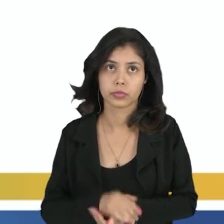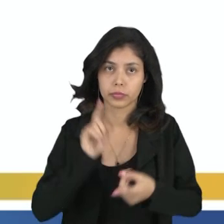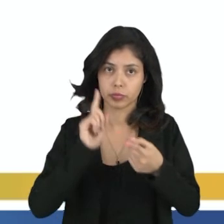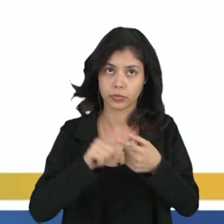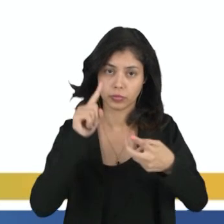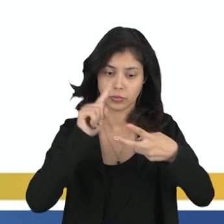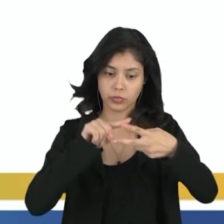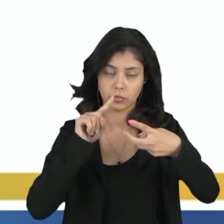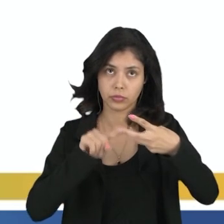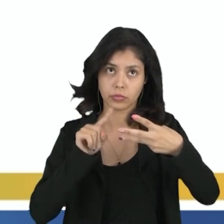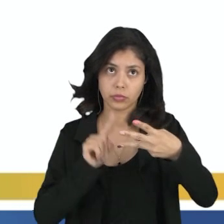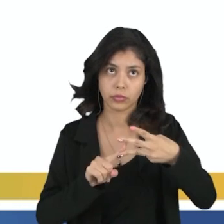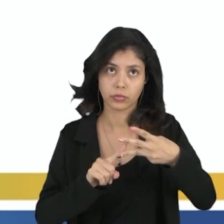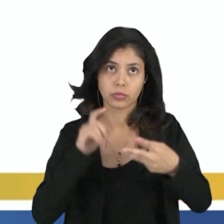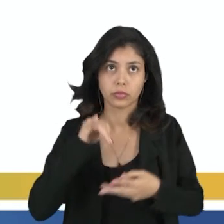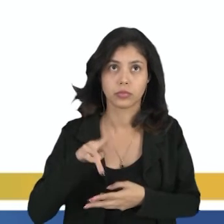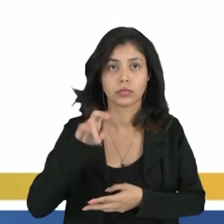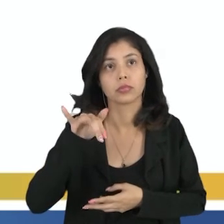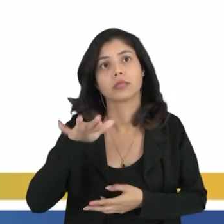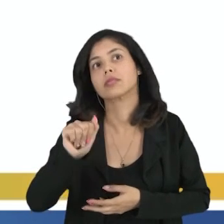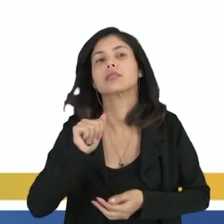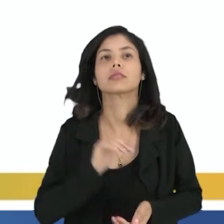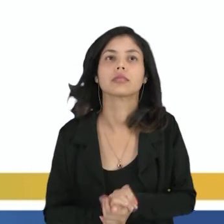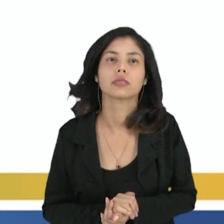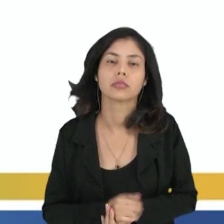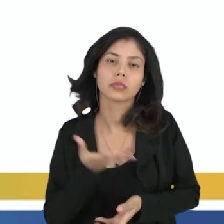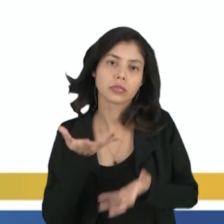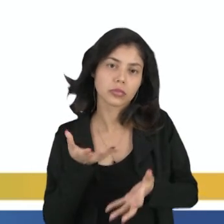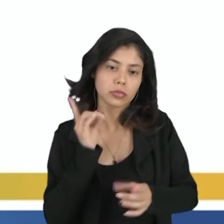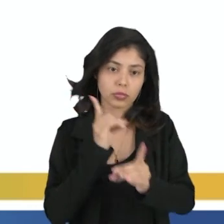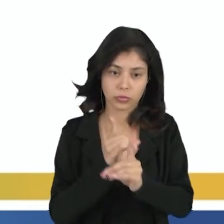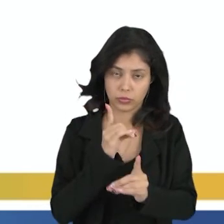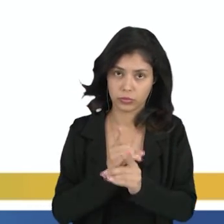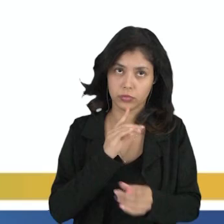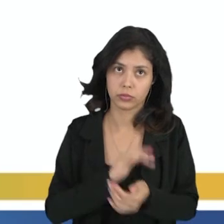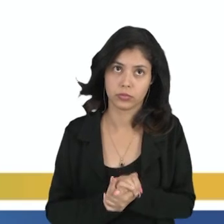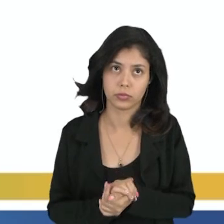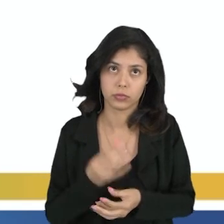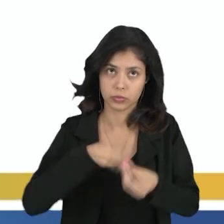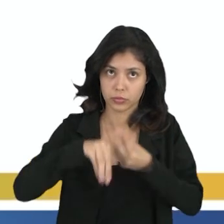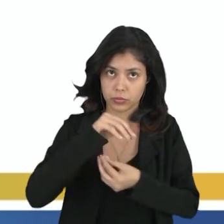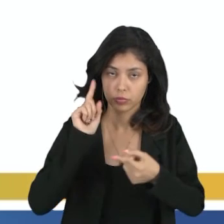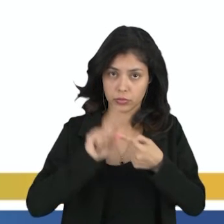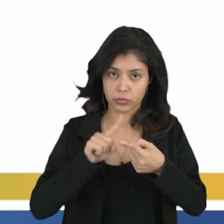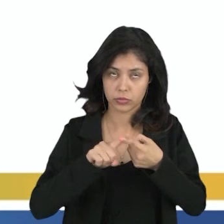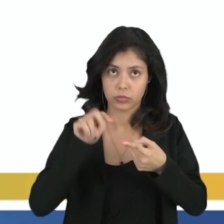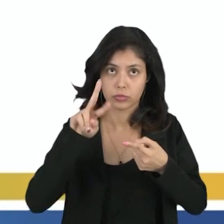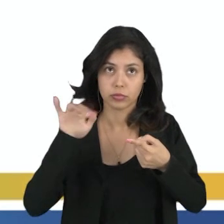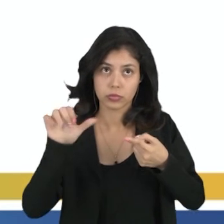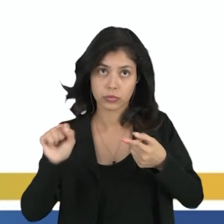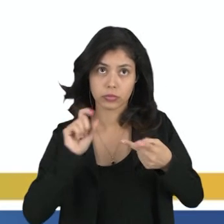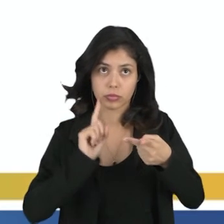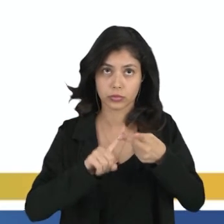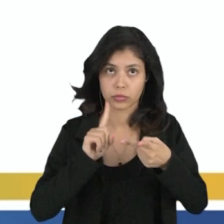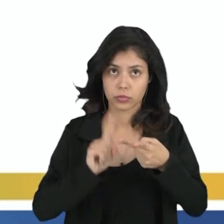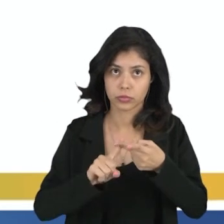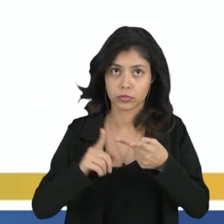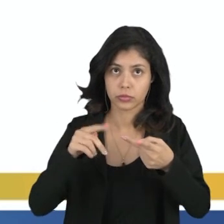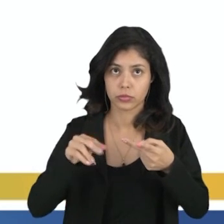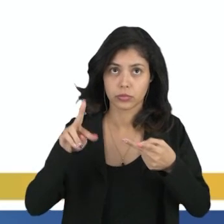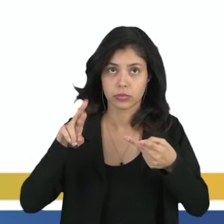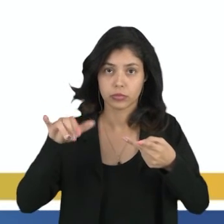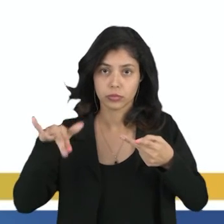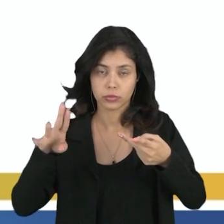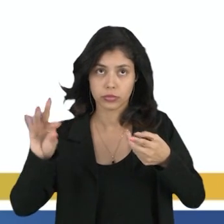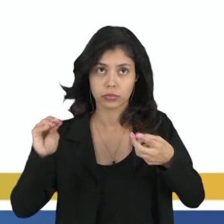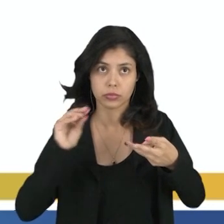tem 3 reações inorgânicas e ela quer que a gente identifique se a reação 1 é de síntese, se a reação 2